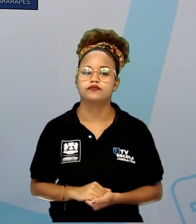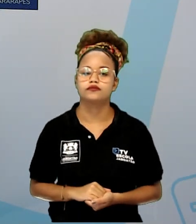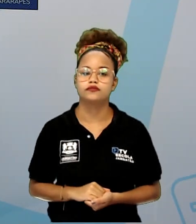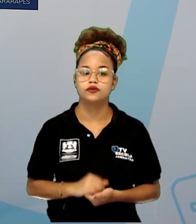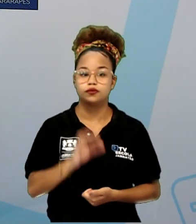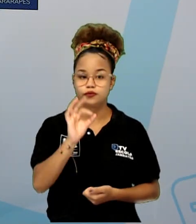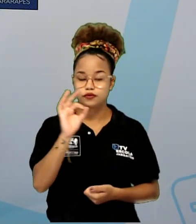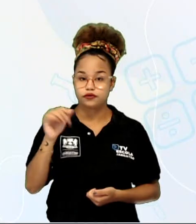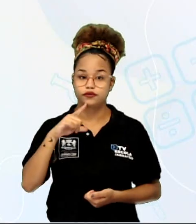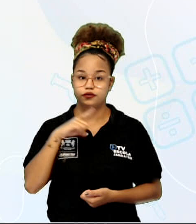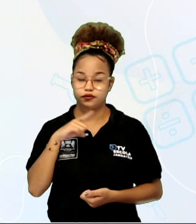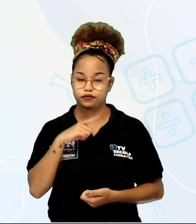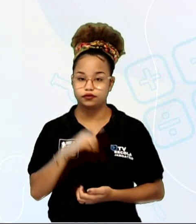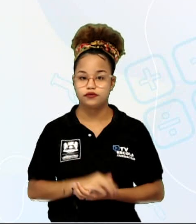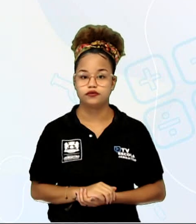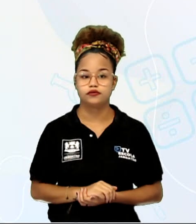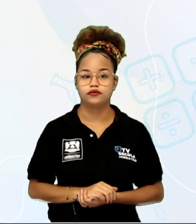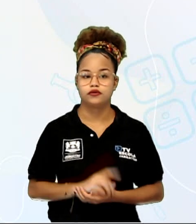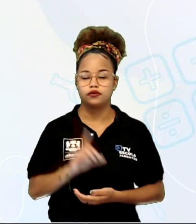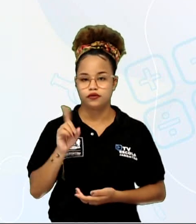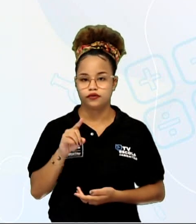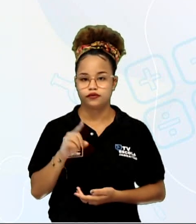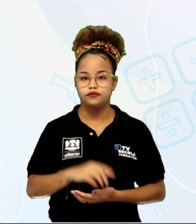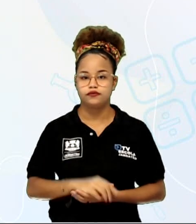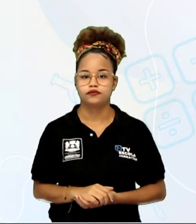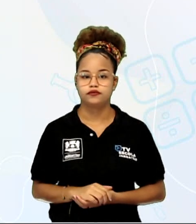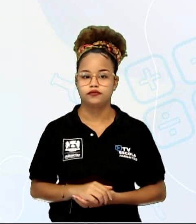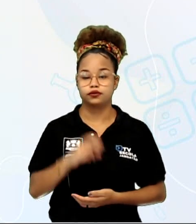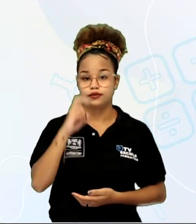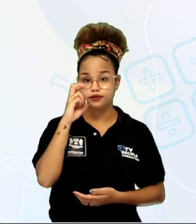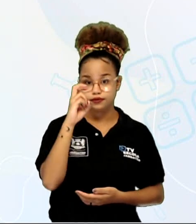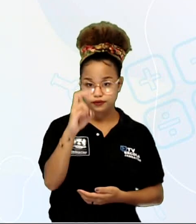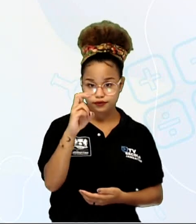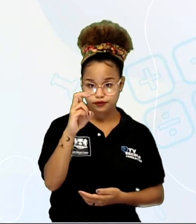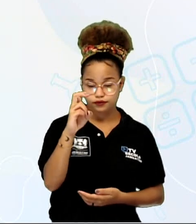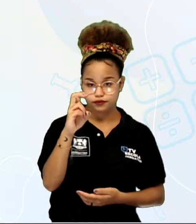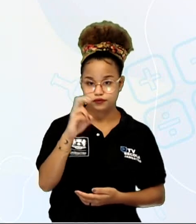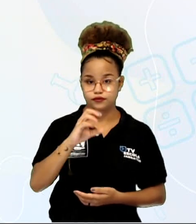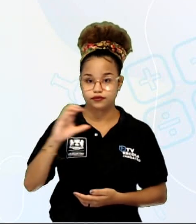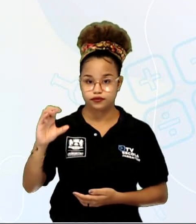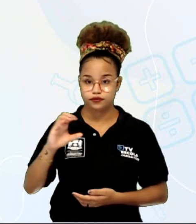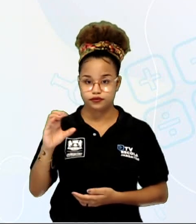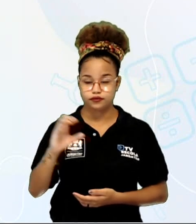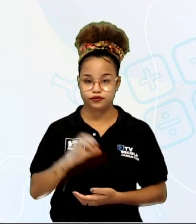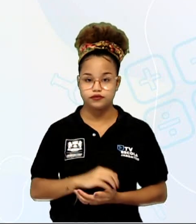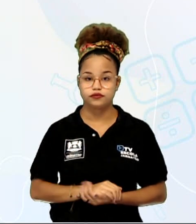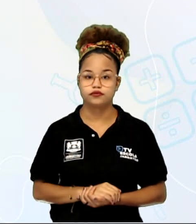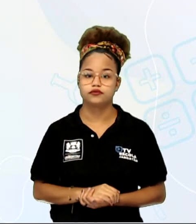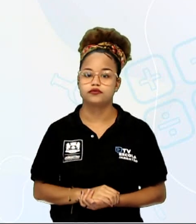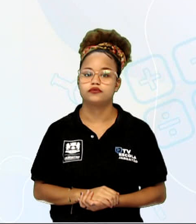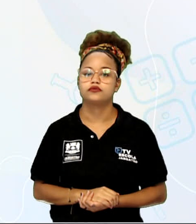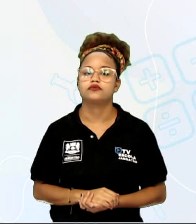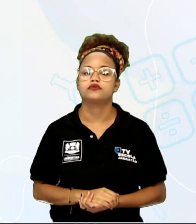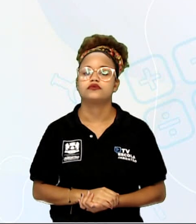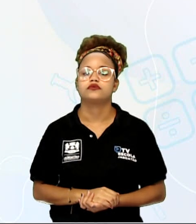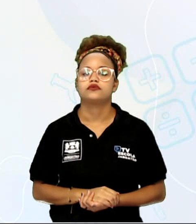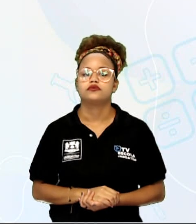circulam no Brasil. São as moedas de 5 centavos. Olha que a gente não fala